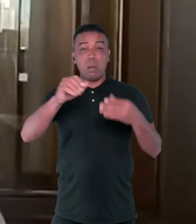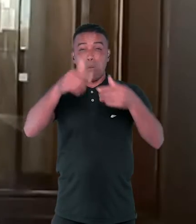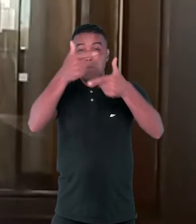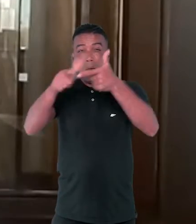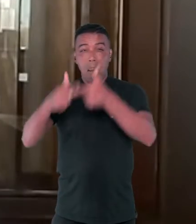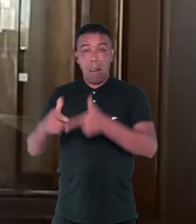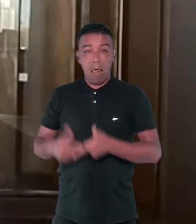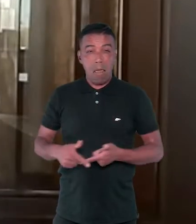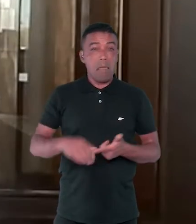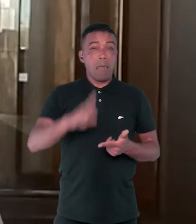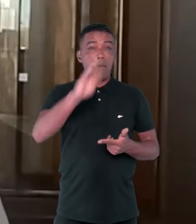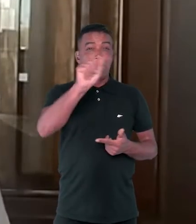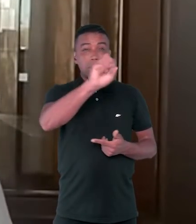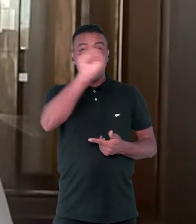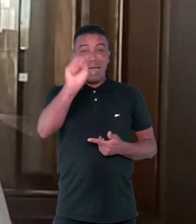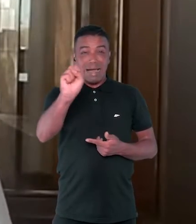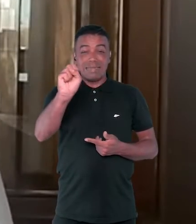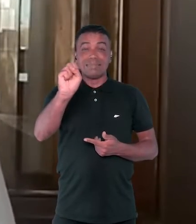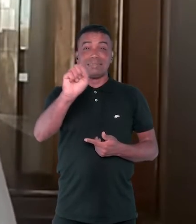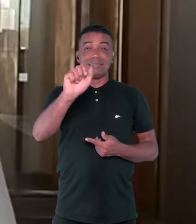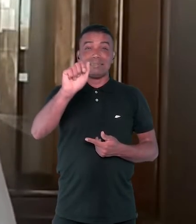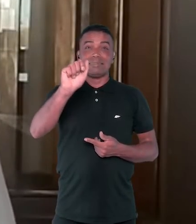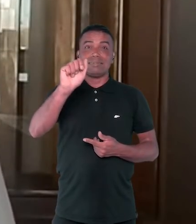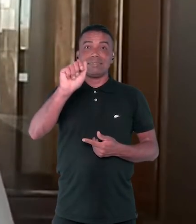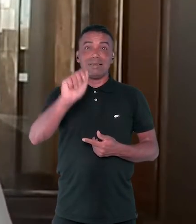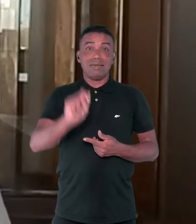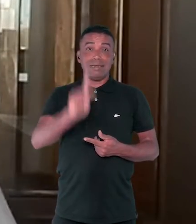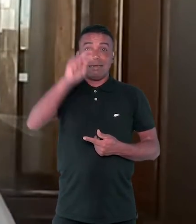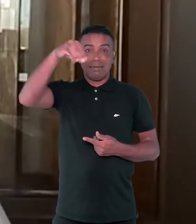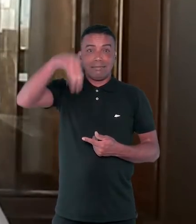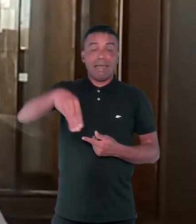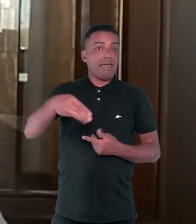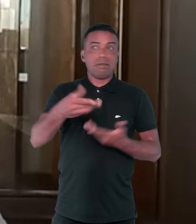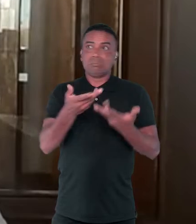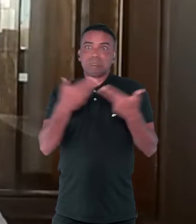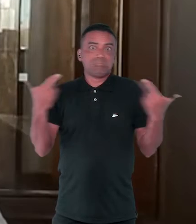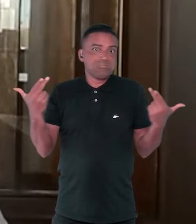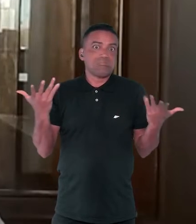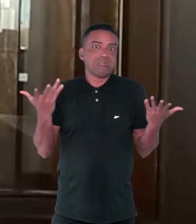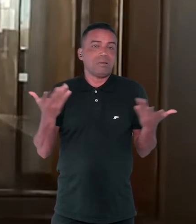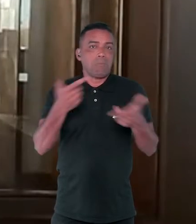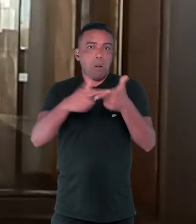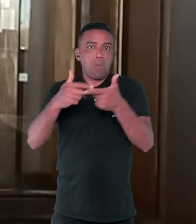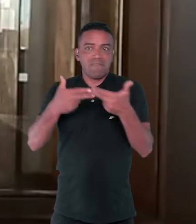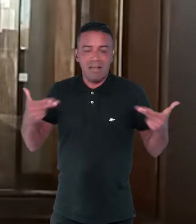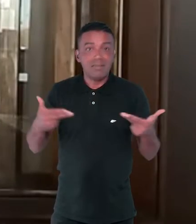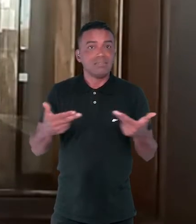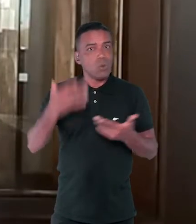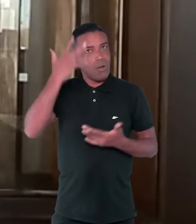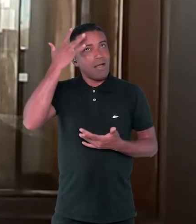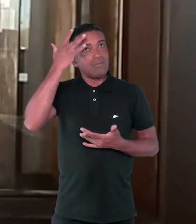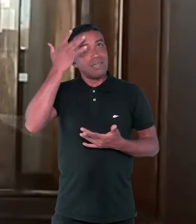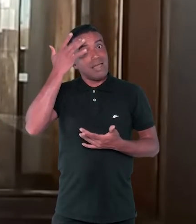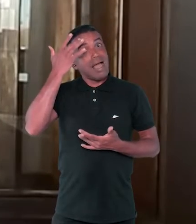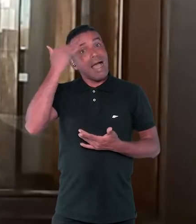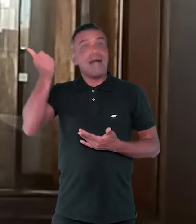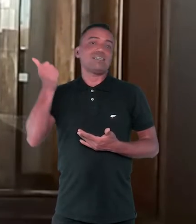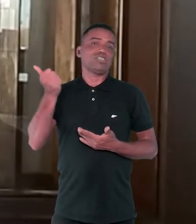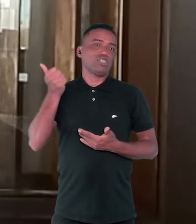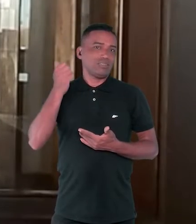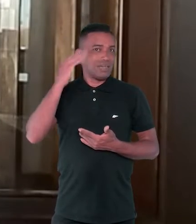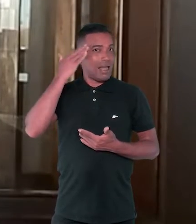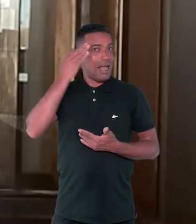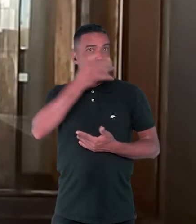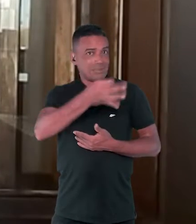agora lá em Alagoas. Então, é aquela história do assessorista. Você acha que sabe das coisas. E a profissão de assessorista